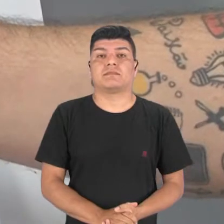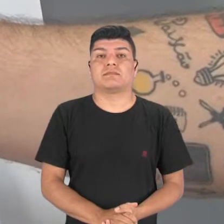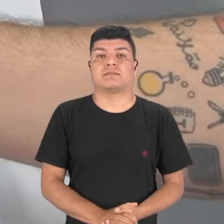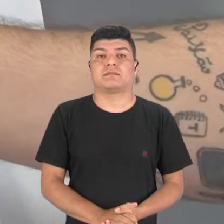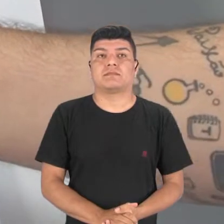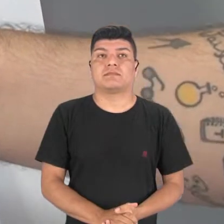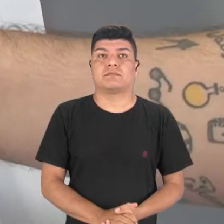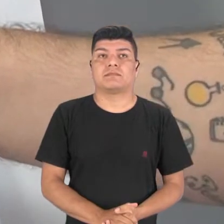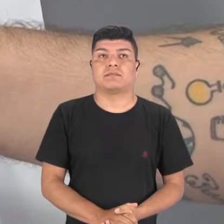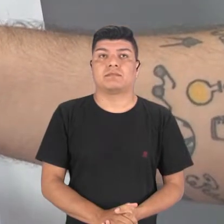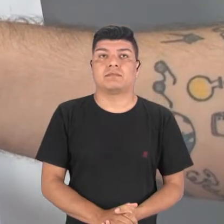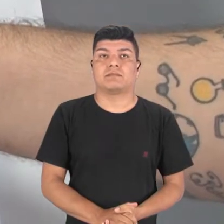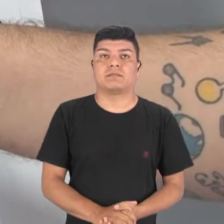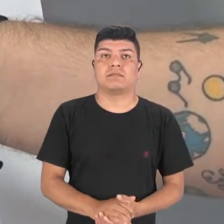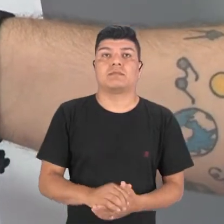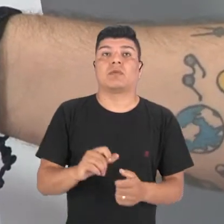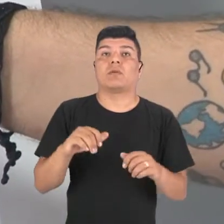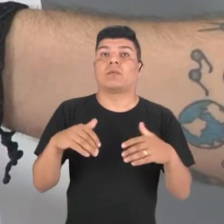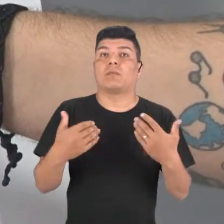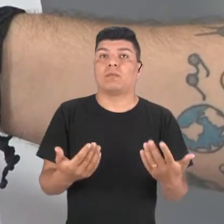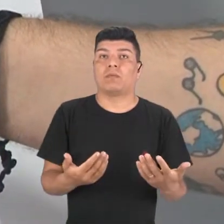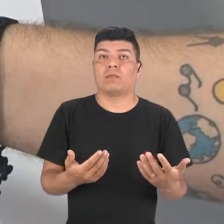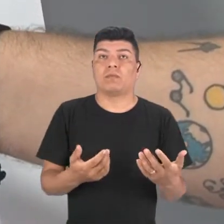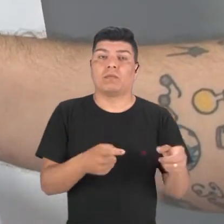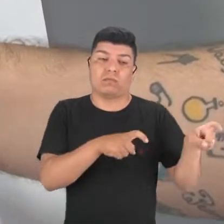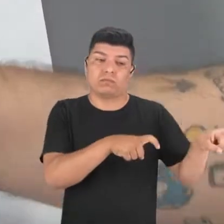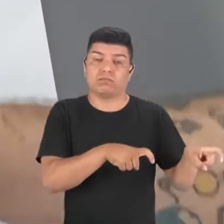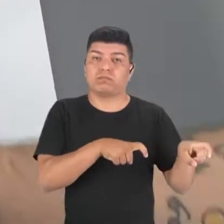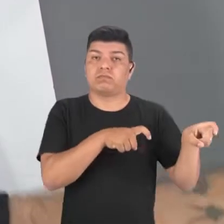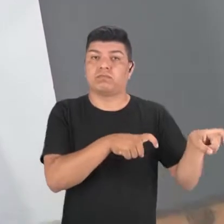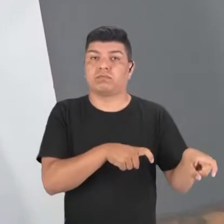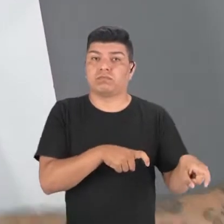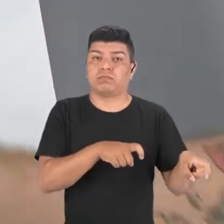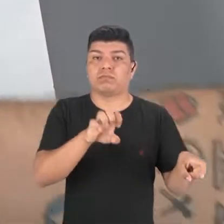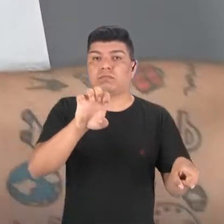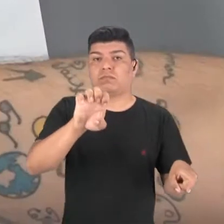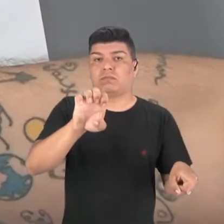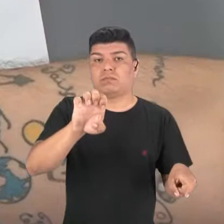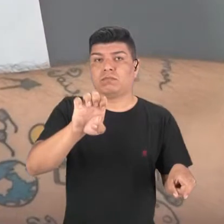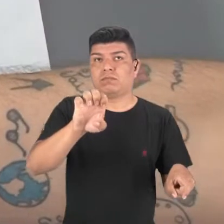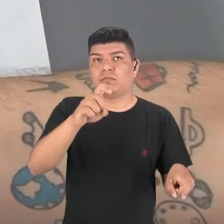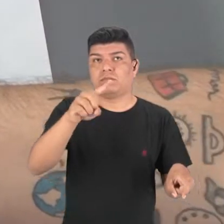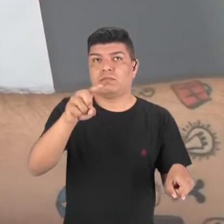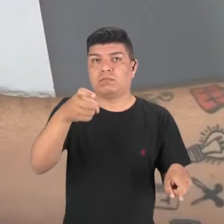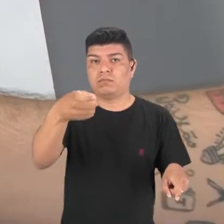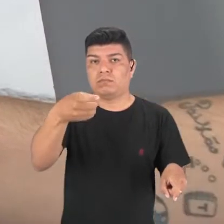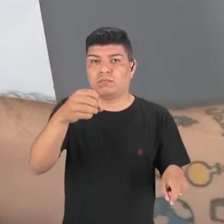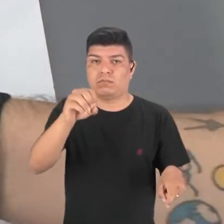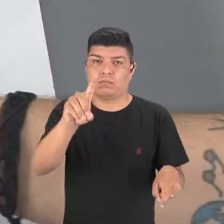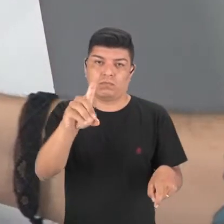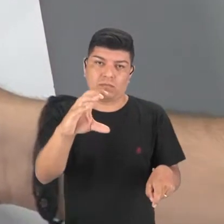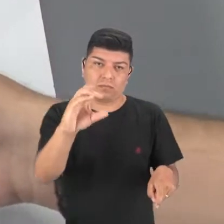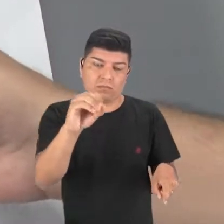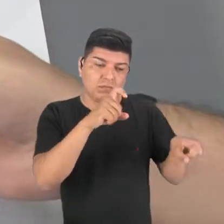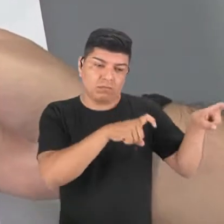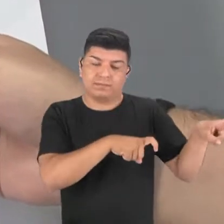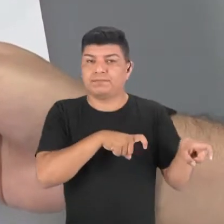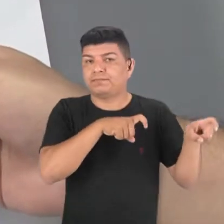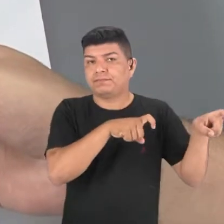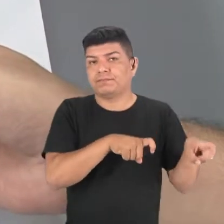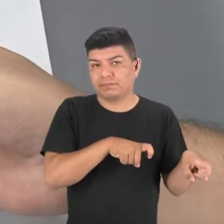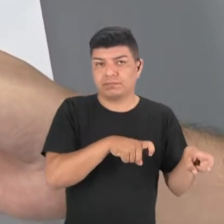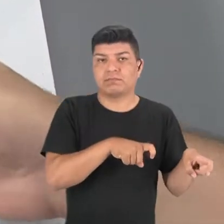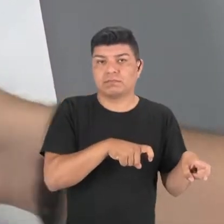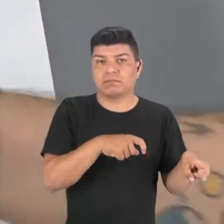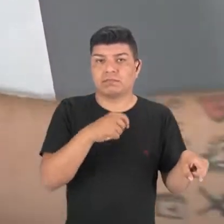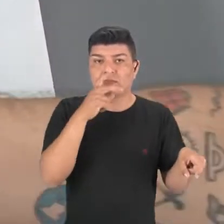sobre o êxodo rural. O que seria o êxodo rural? O êxodo rural é uma